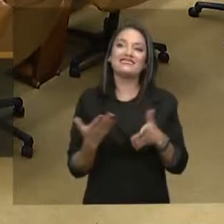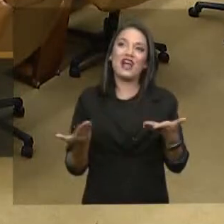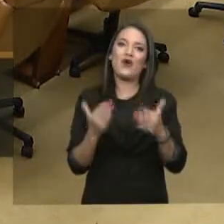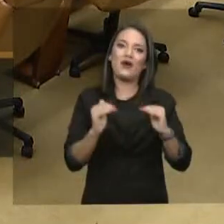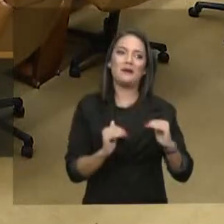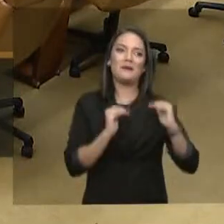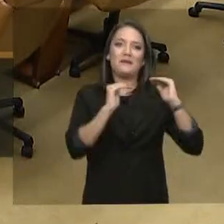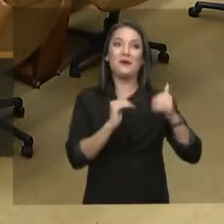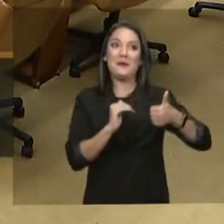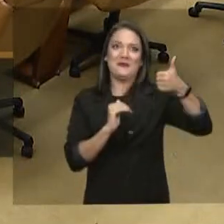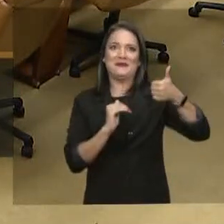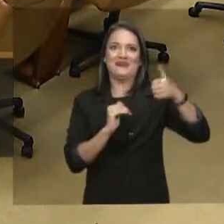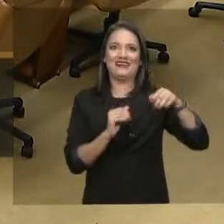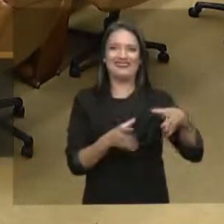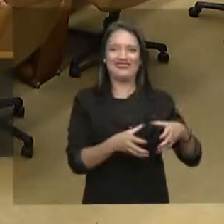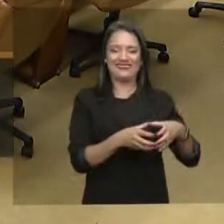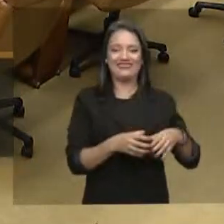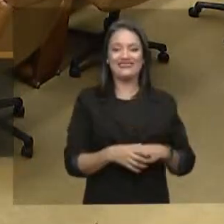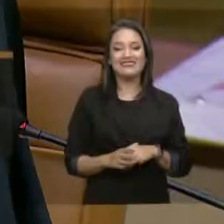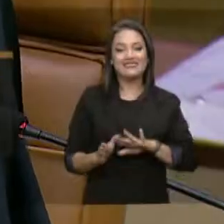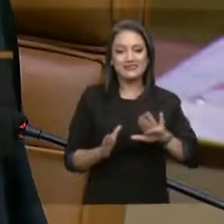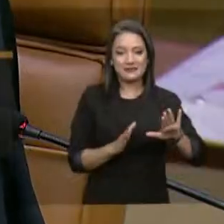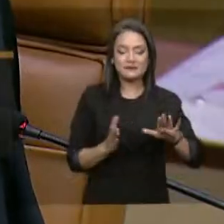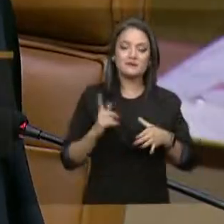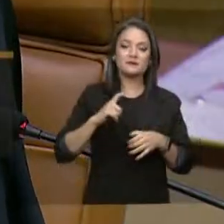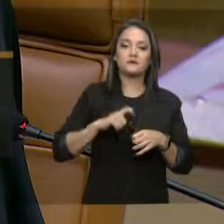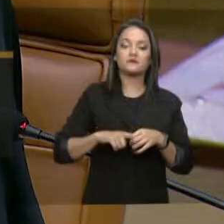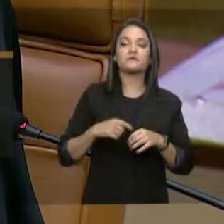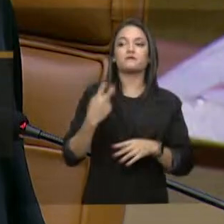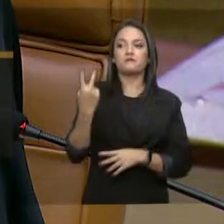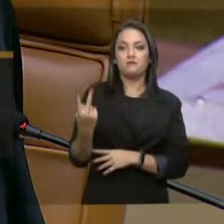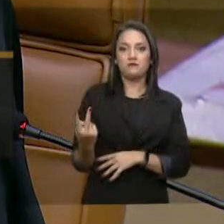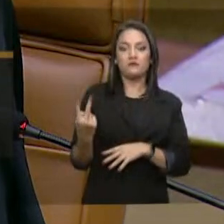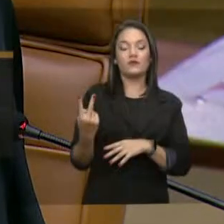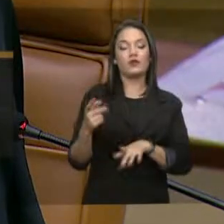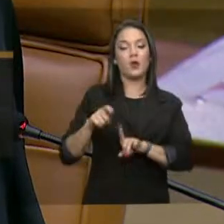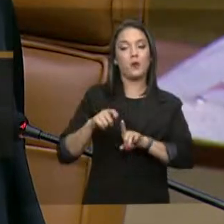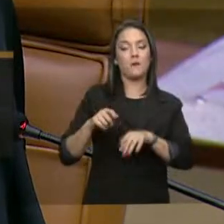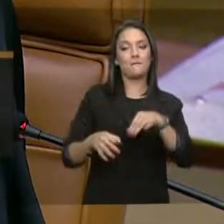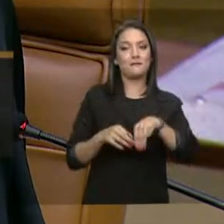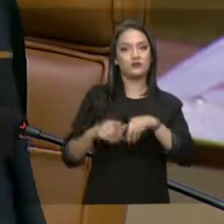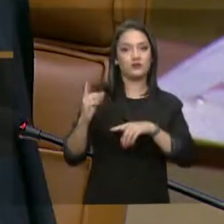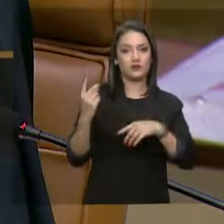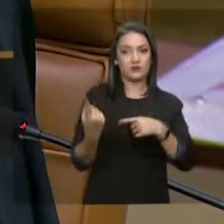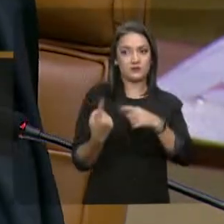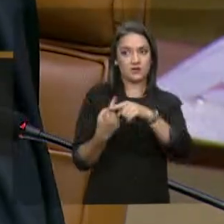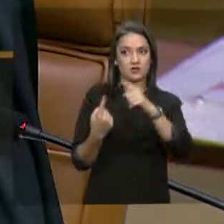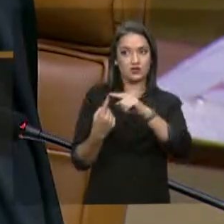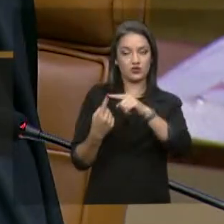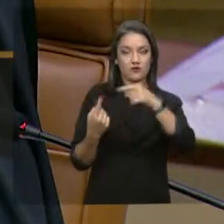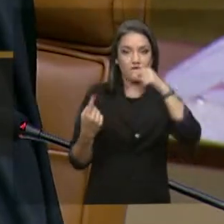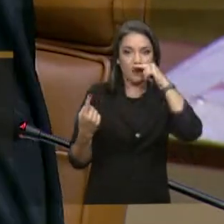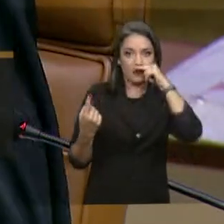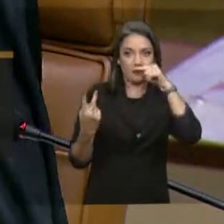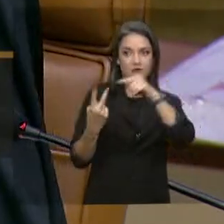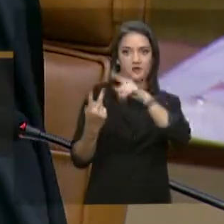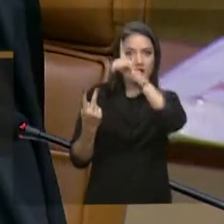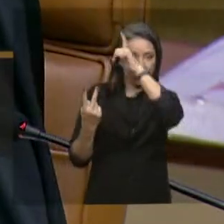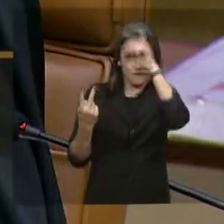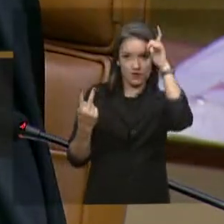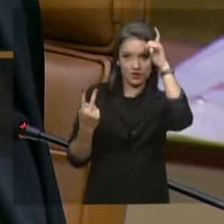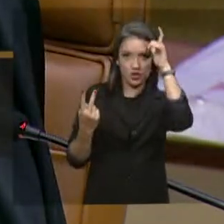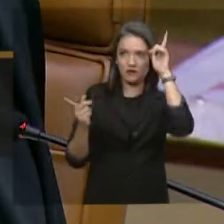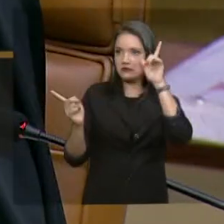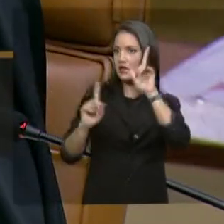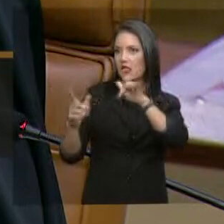turma. Por outro lado, o ministro Edson Fachin e o ministro Ricardo Lewandowski votaram no sentido de indeferir o